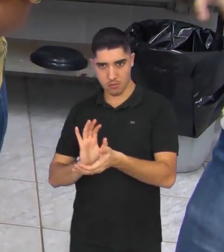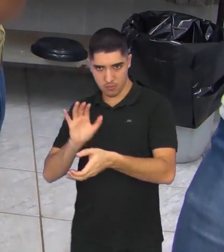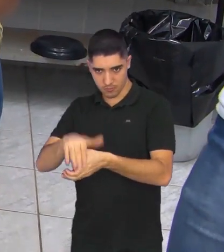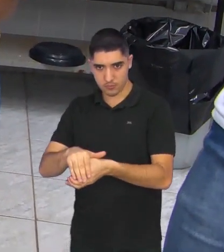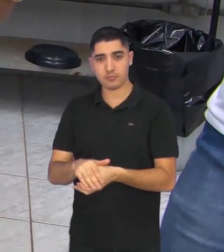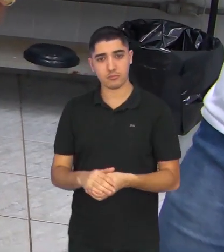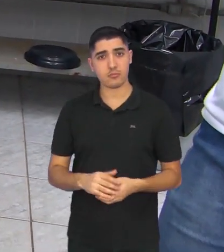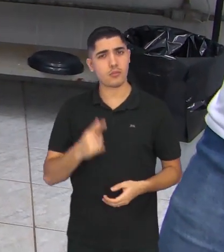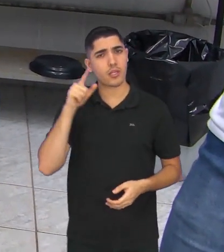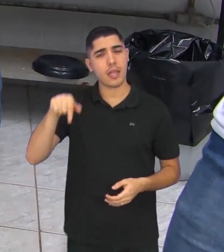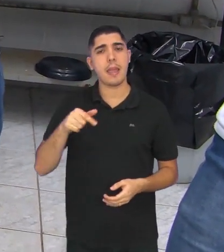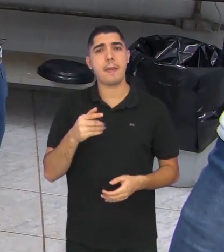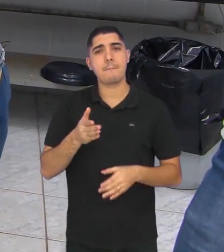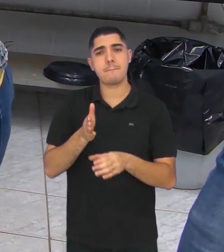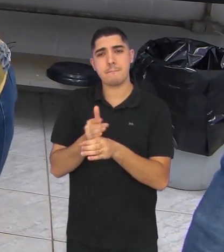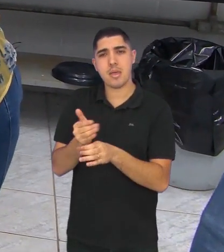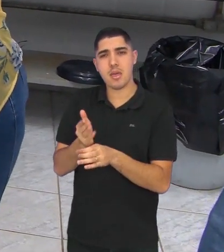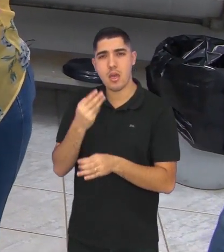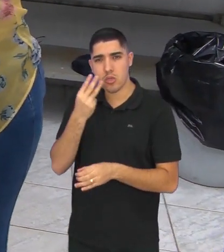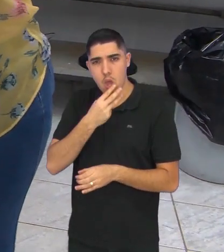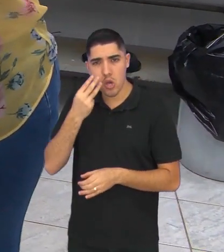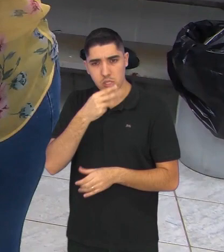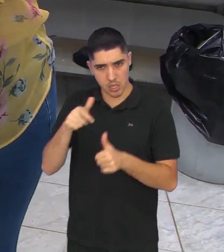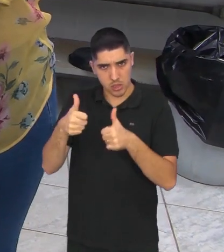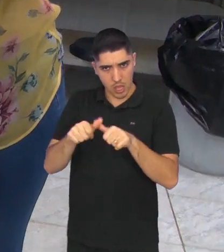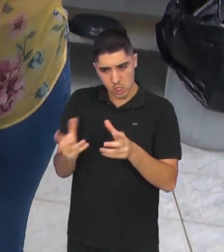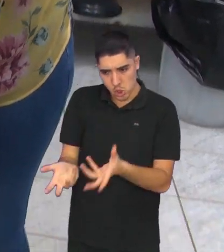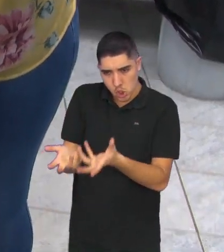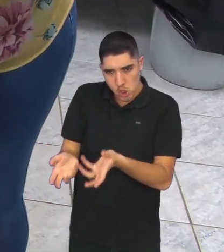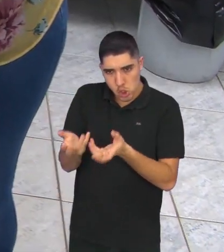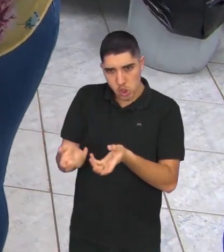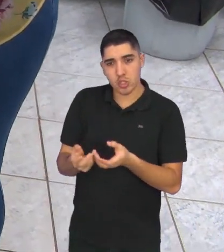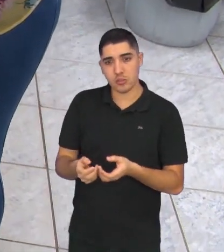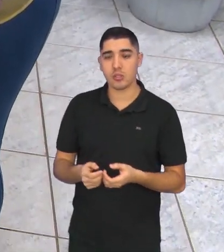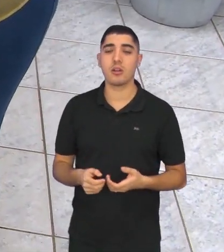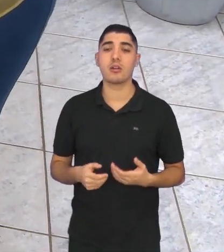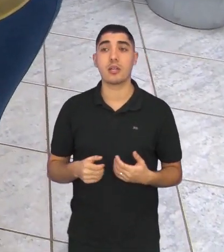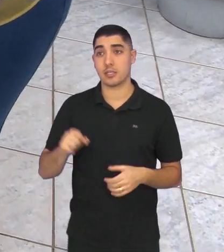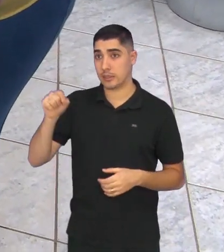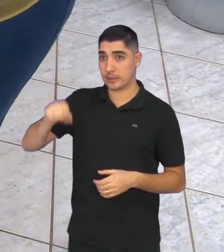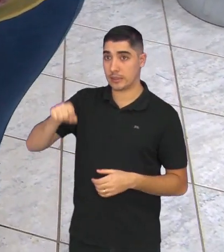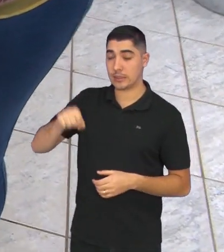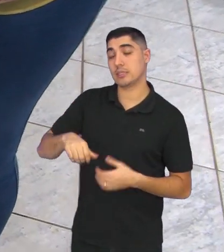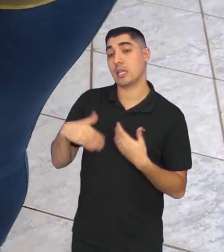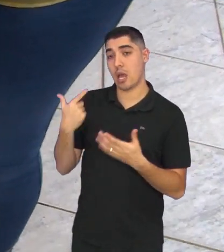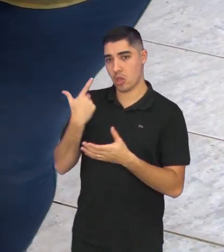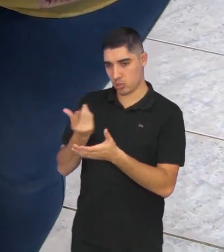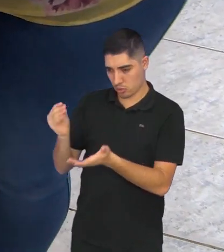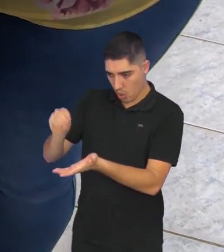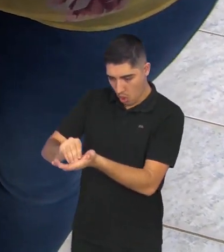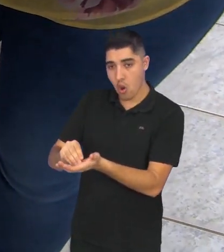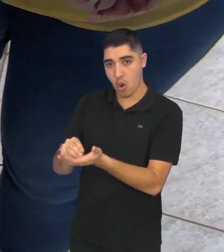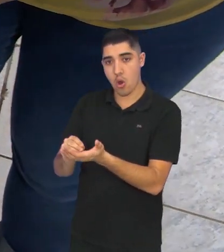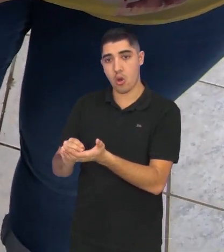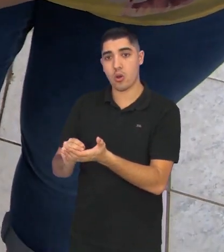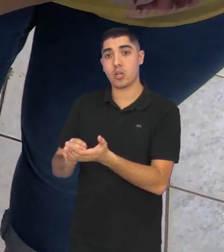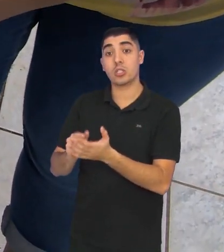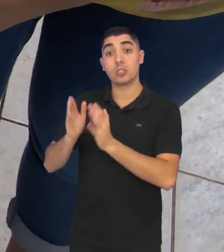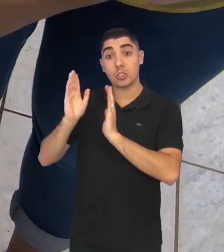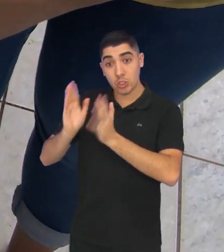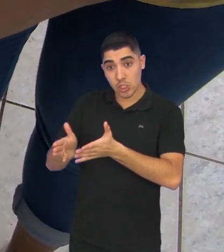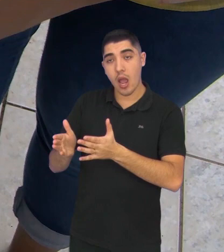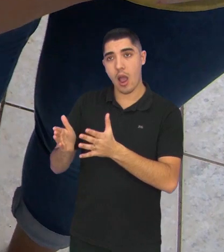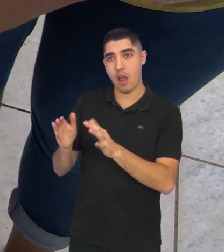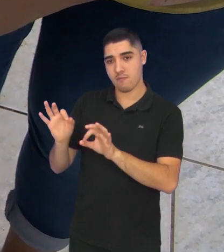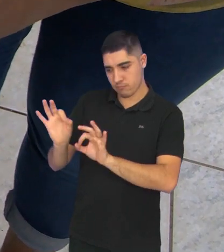gente embala. Aqui é uma batata doce. Isso. Ela tá cozida, né? Sim. Aí... A gente coloca e a gente já